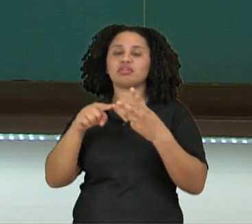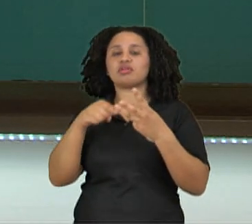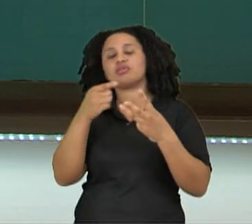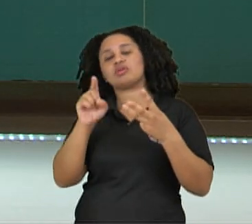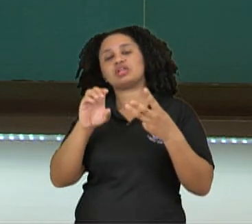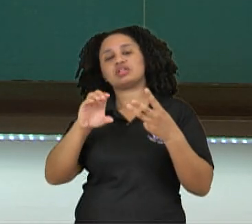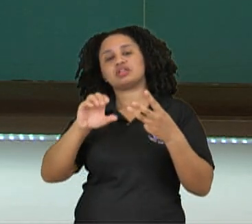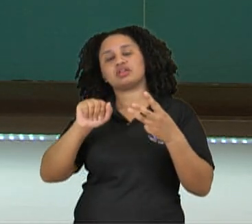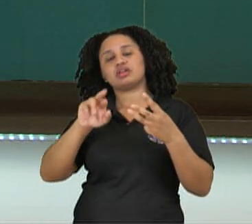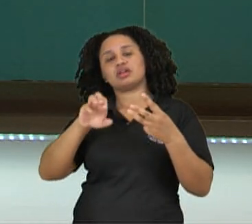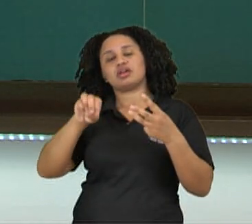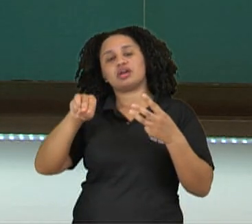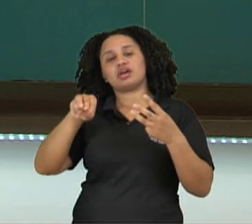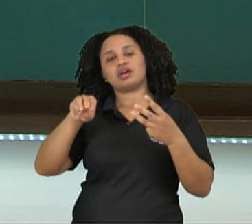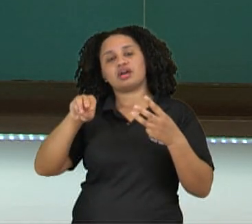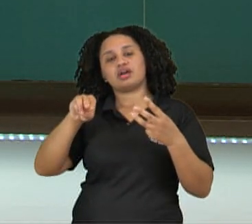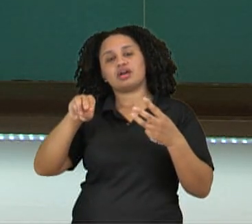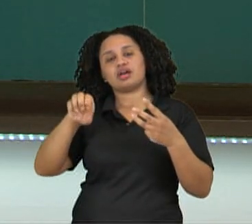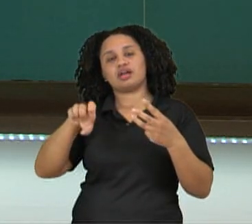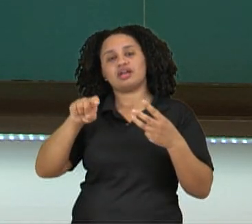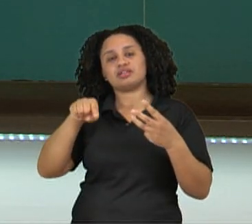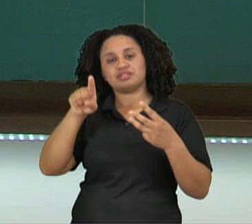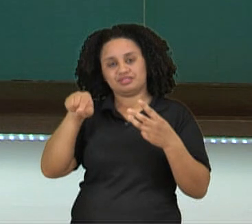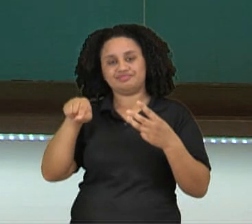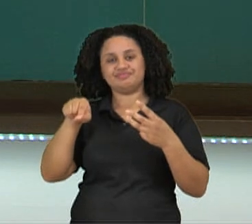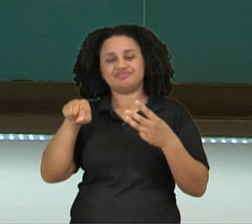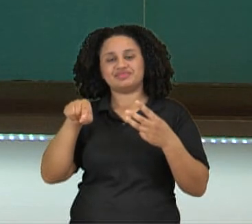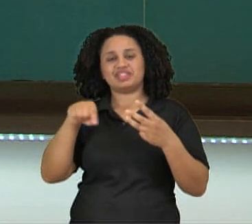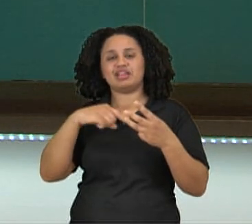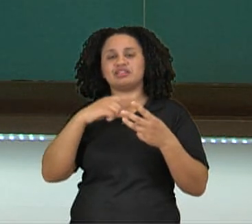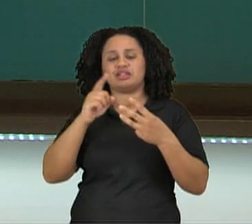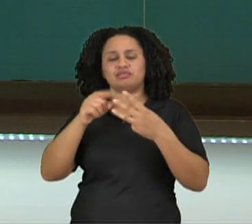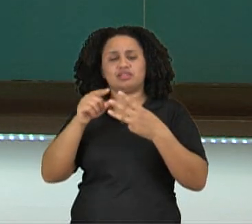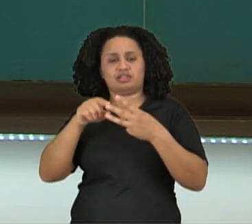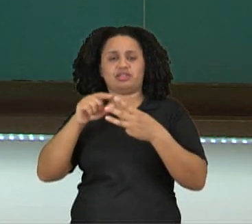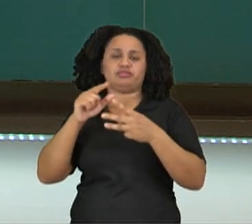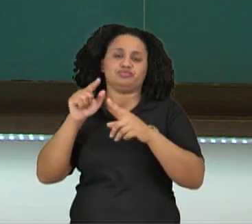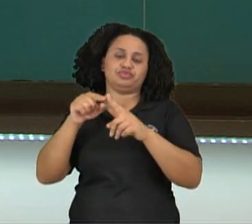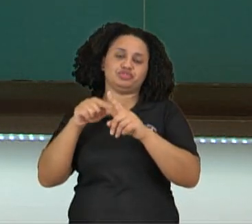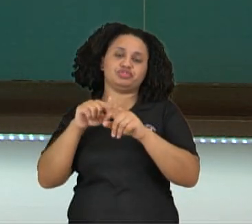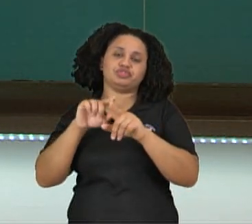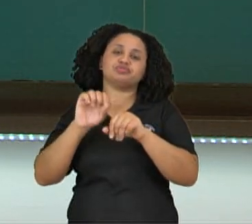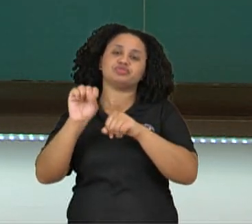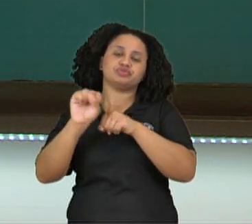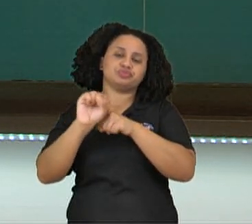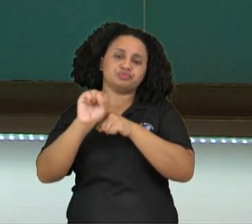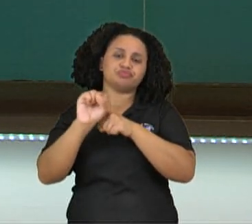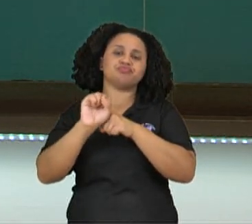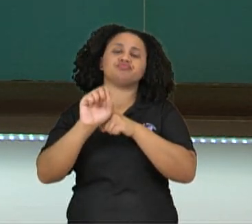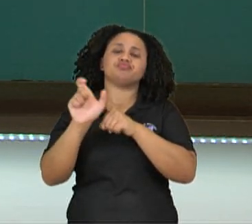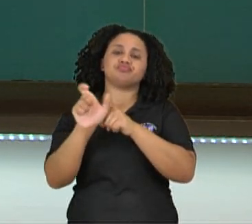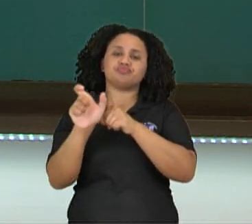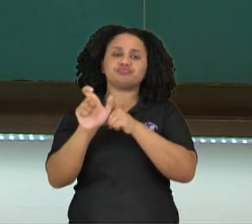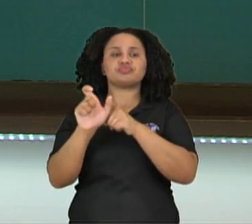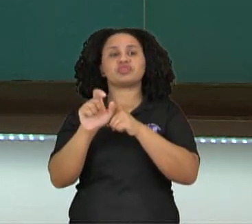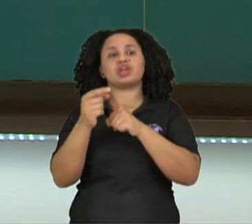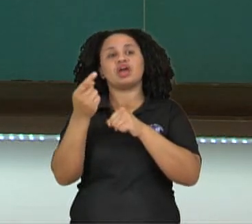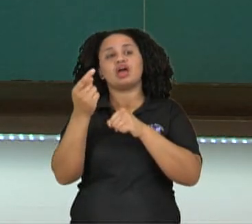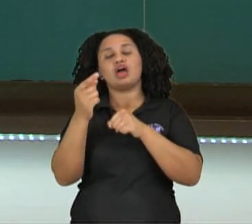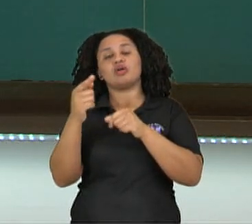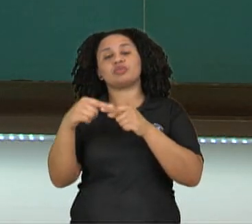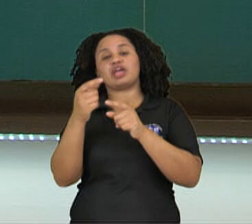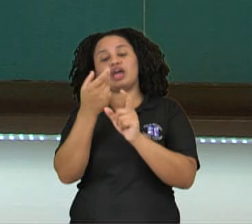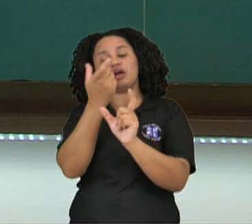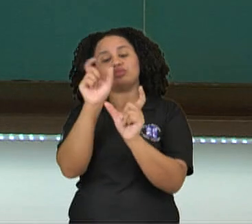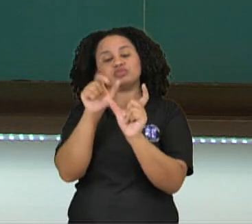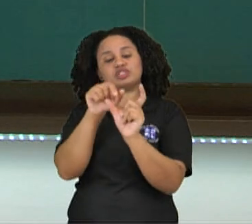está. A palavra bebê, que é um substantivo, né? Eu coloco o na frente, tenho que é um substantivo, sendo que a última sílaba